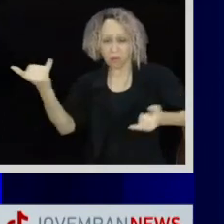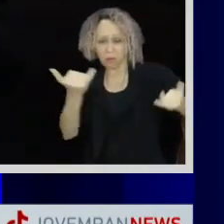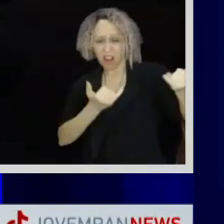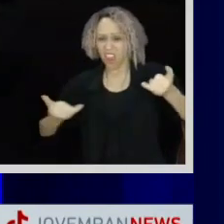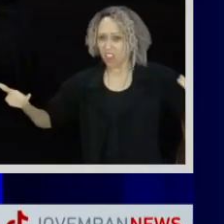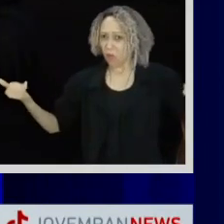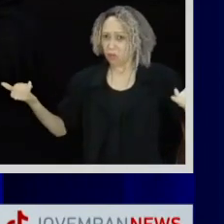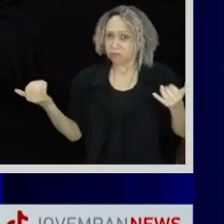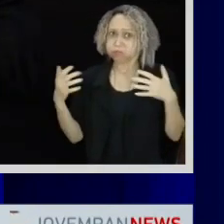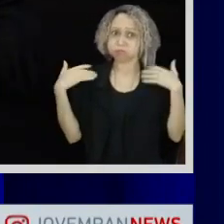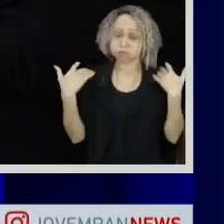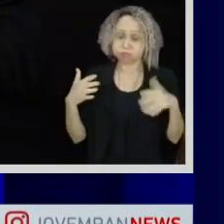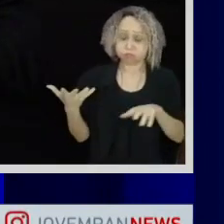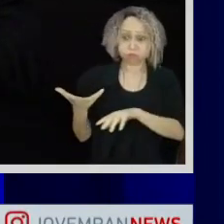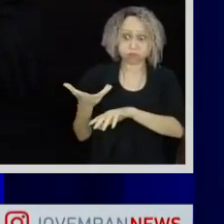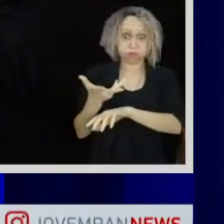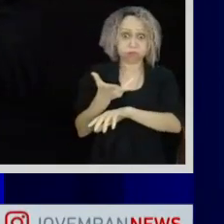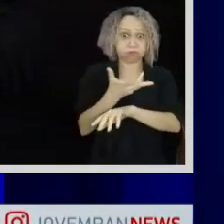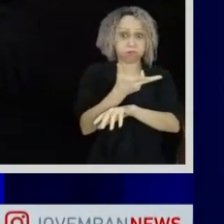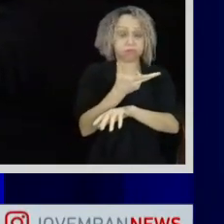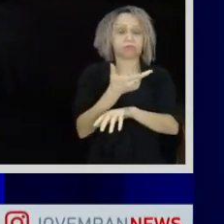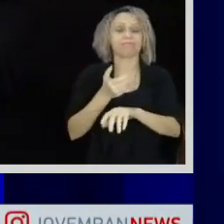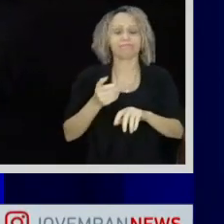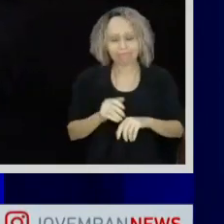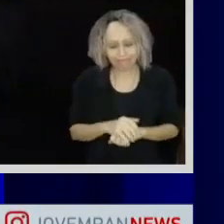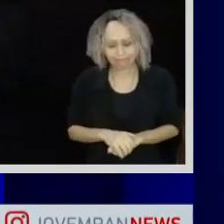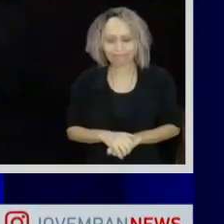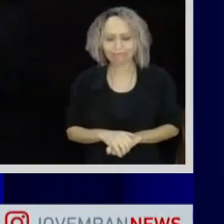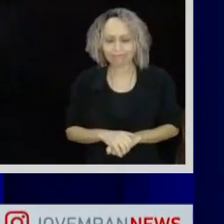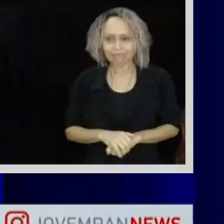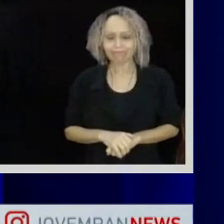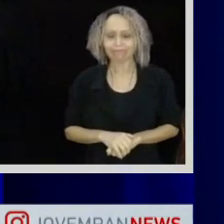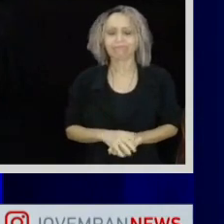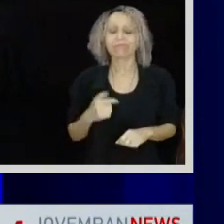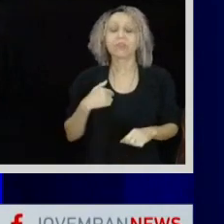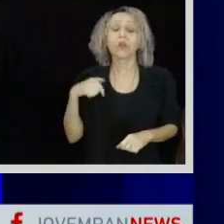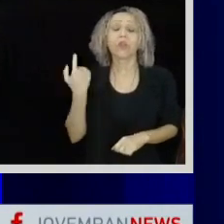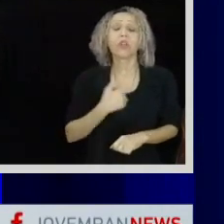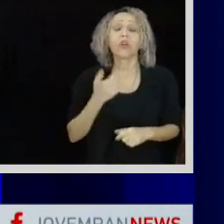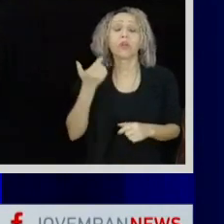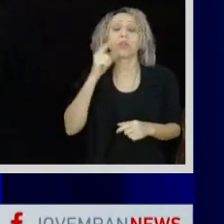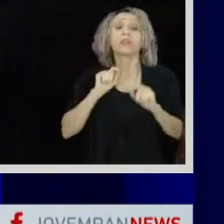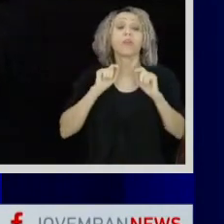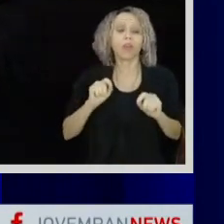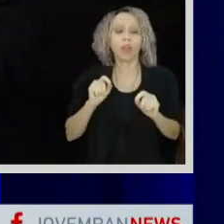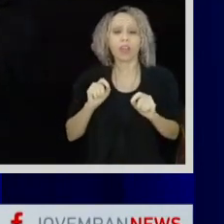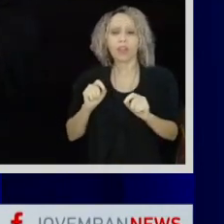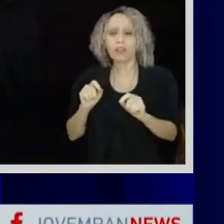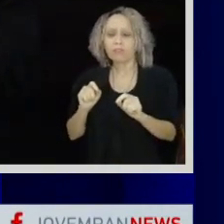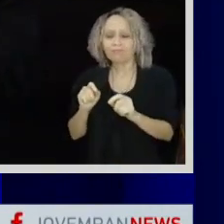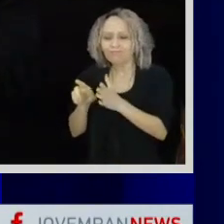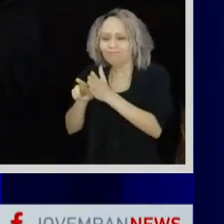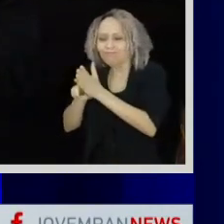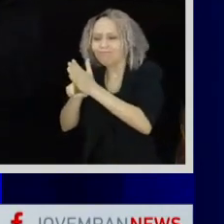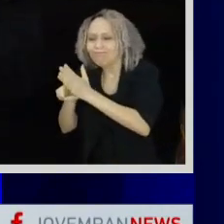tanto tempo na política e eu não acredito que era falso, não, era verdadeiro. O que é falso é agora, é esse modelo aí de se juntar em troco